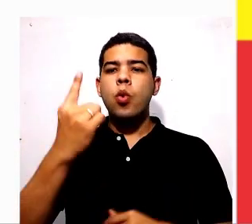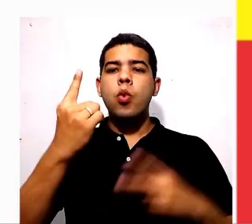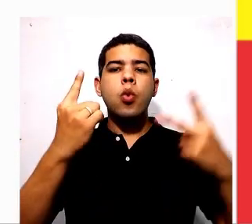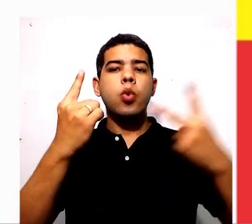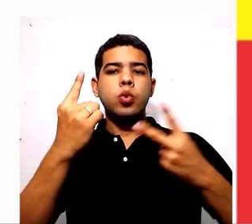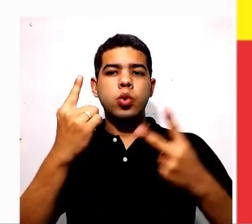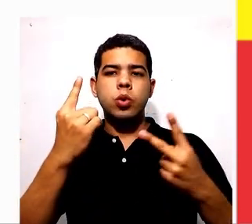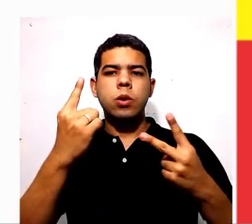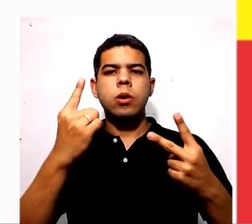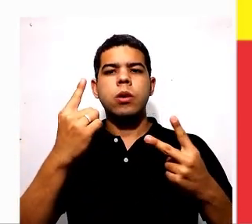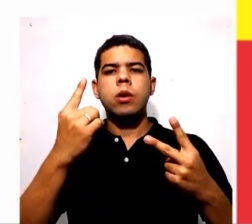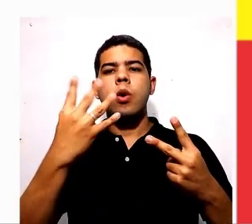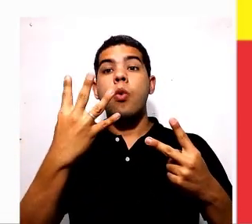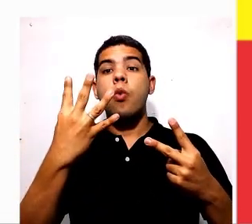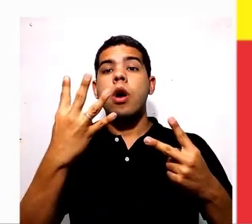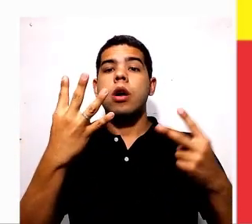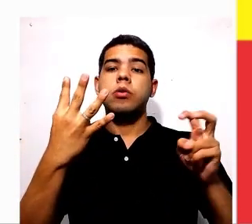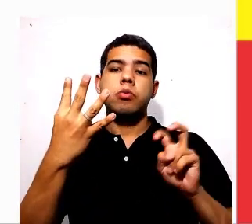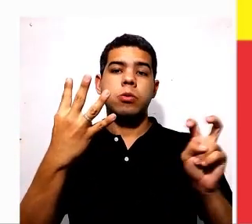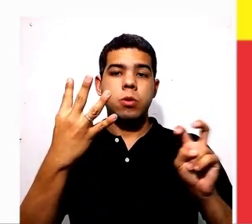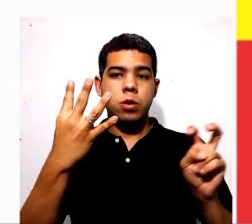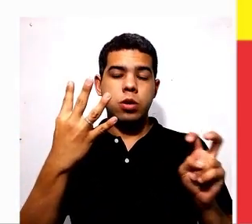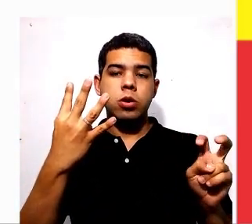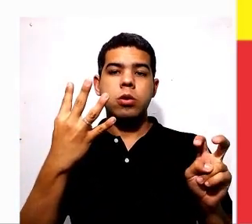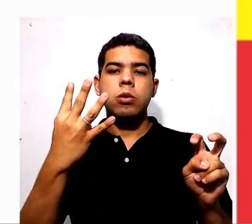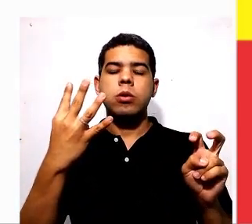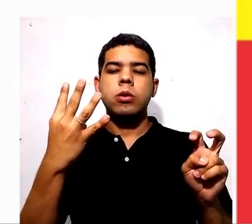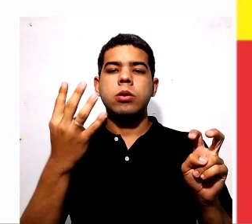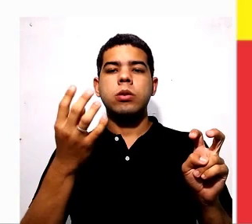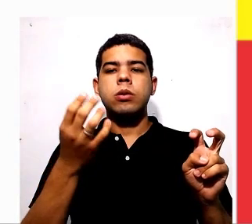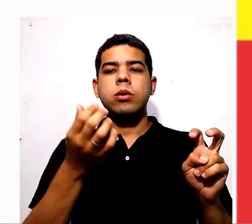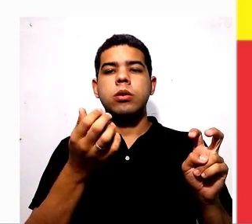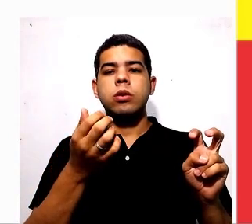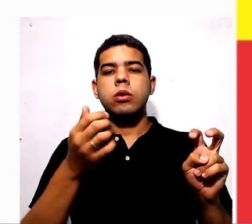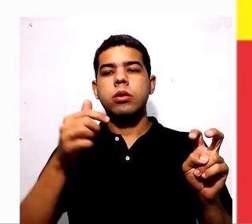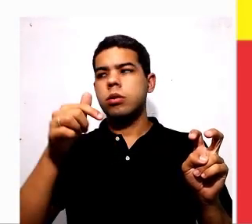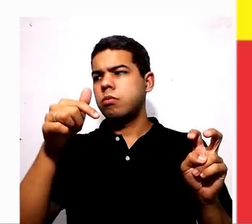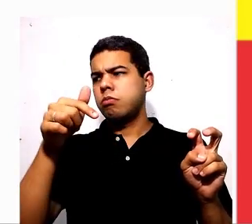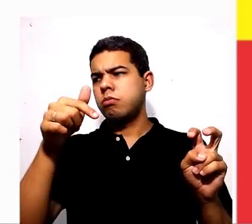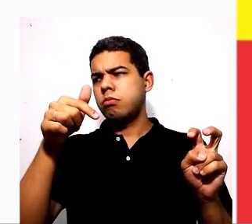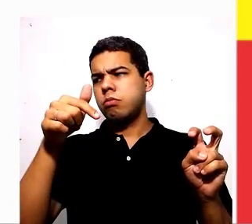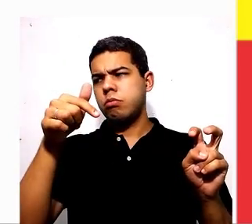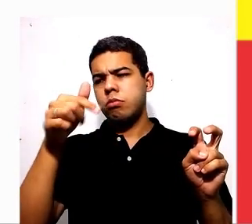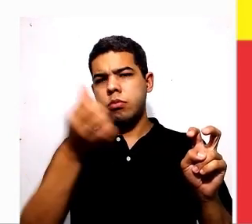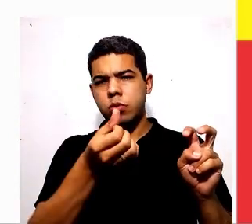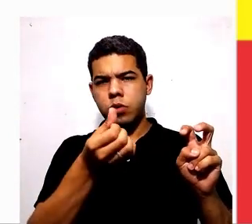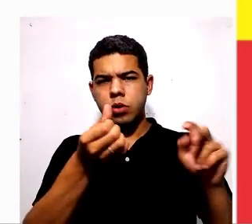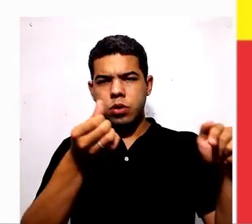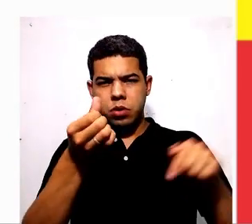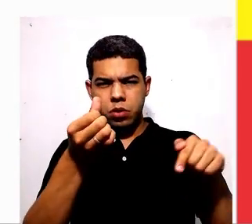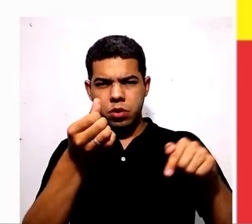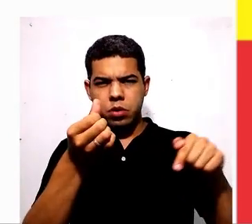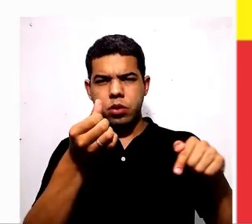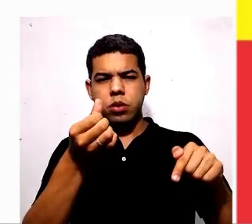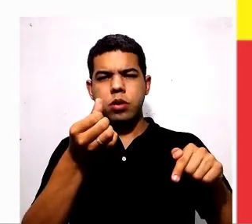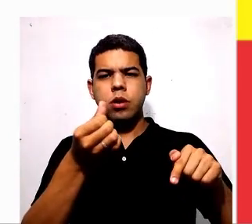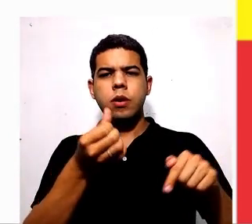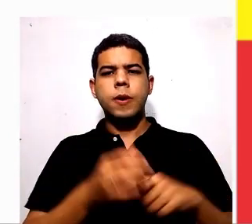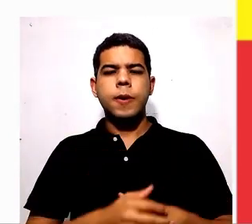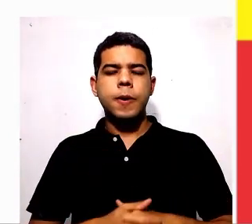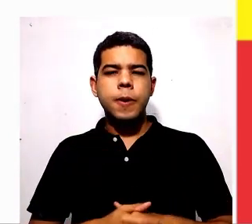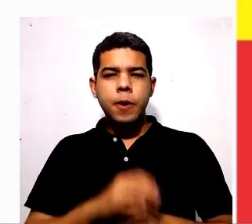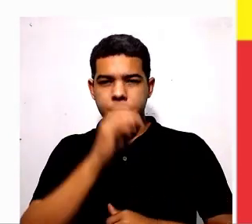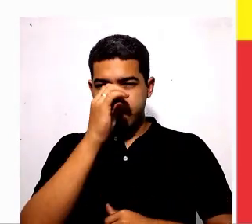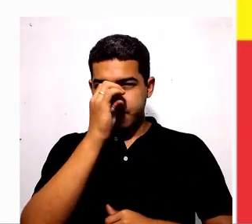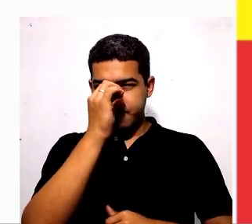O 1, o segundo, o 4 é o quinto, o sexto, o sétimo, nesse caso o quarto é o quinto, isso, e o